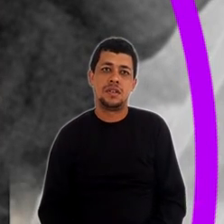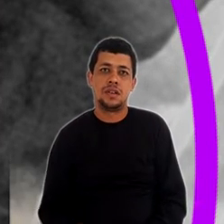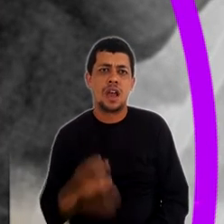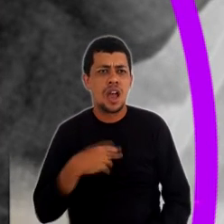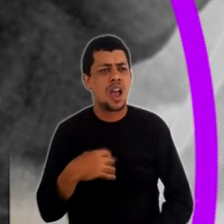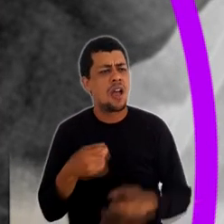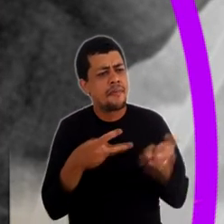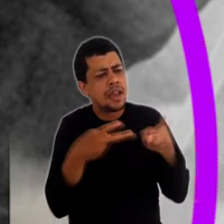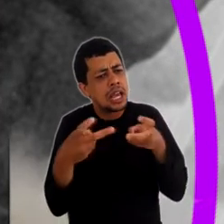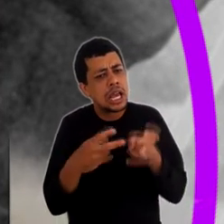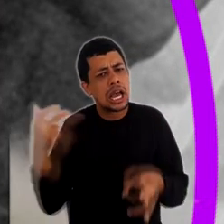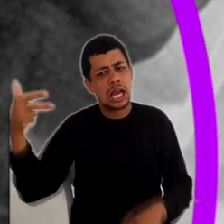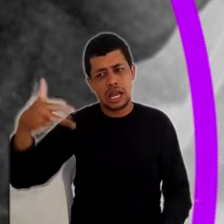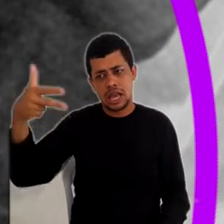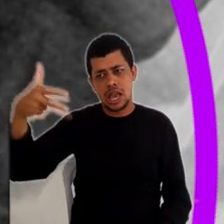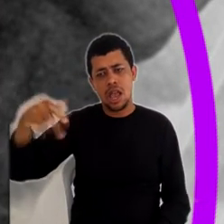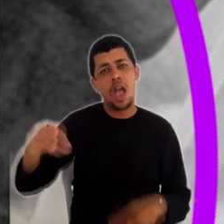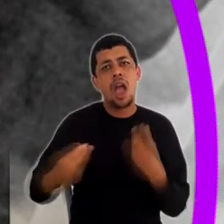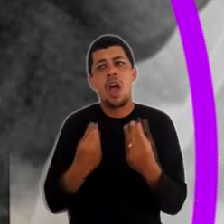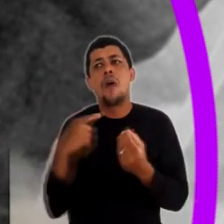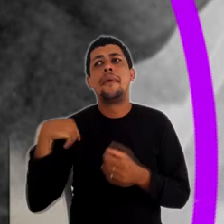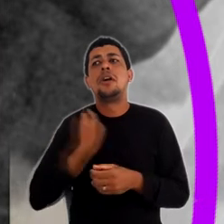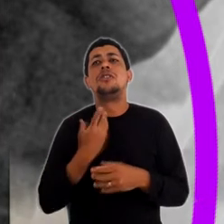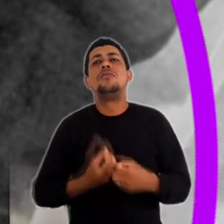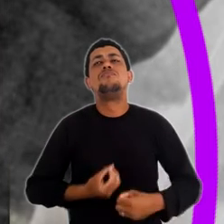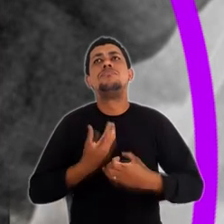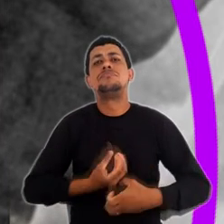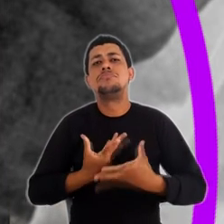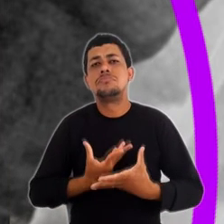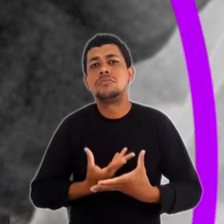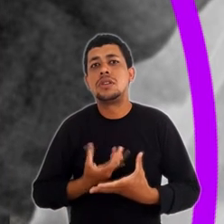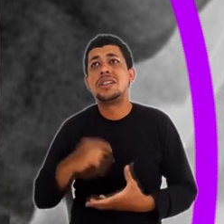Eu vejo o rap como uma forma da gente passar o que